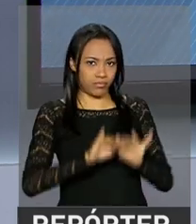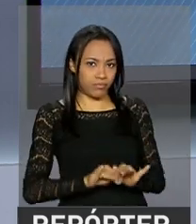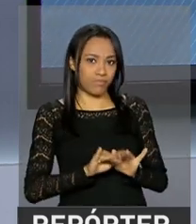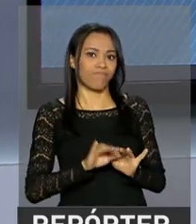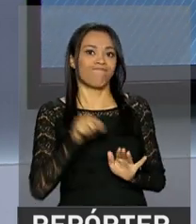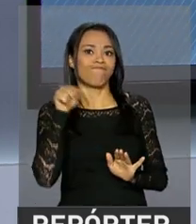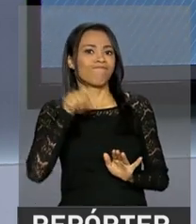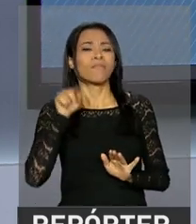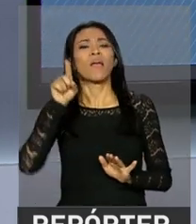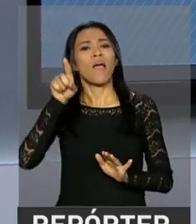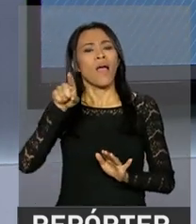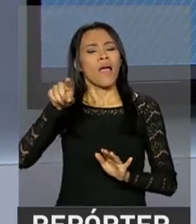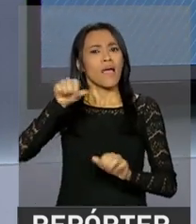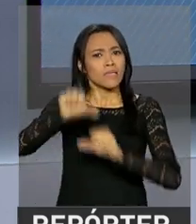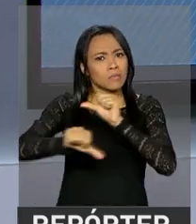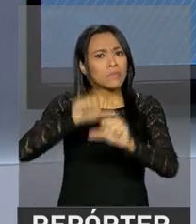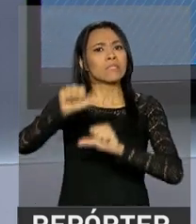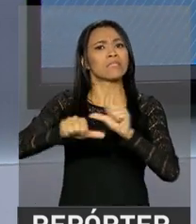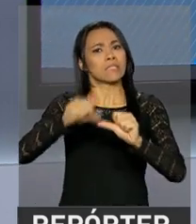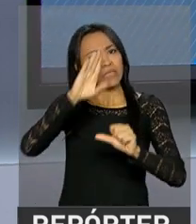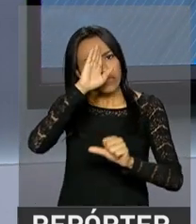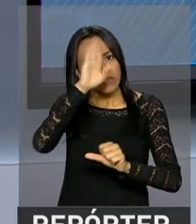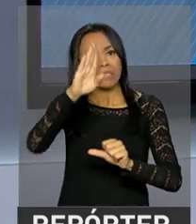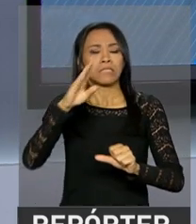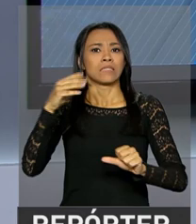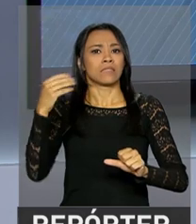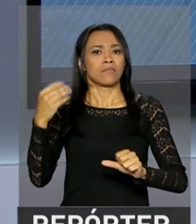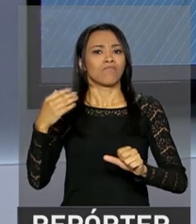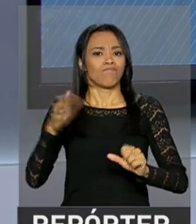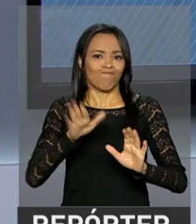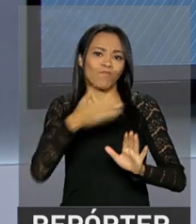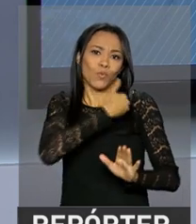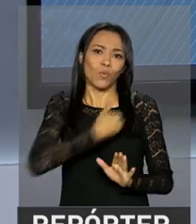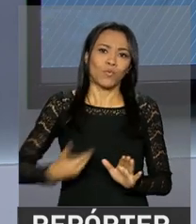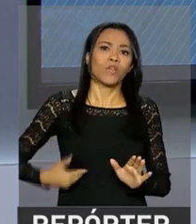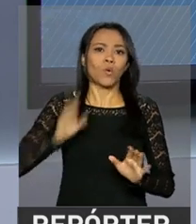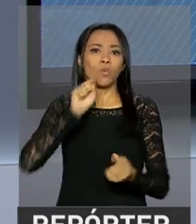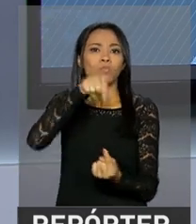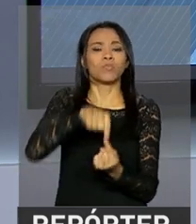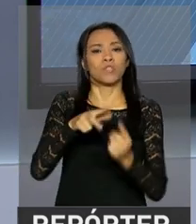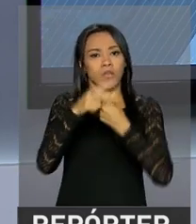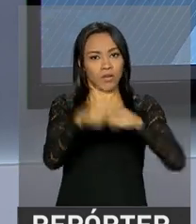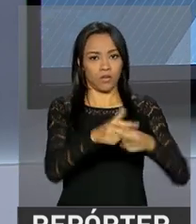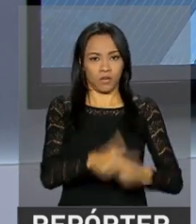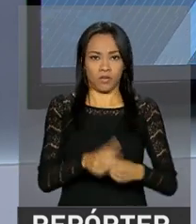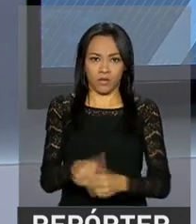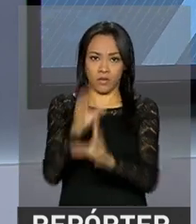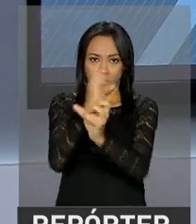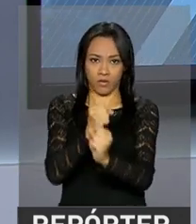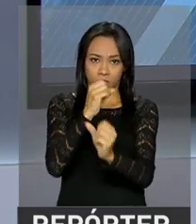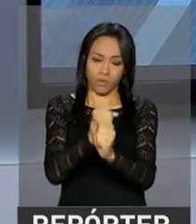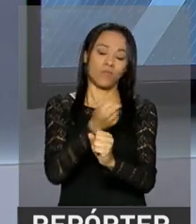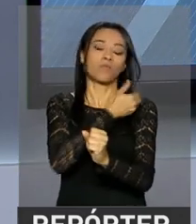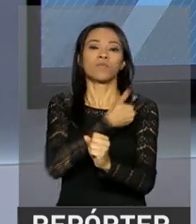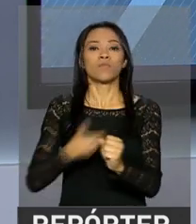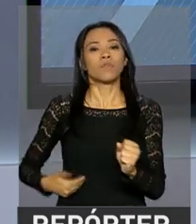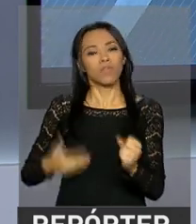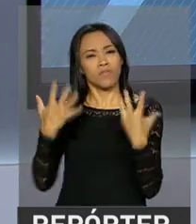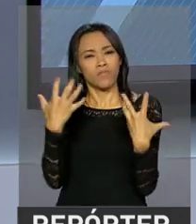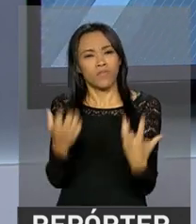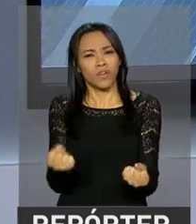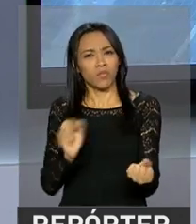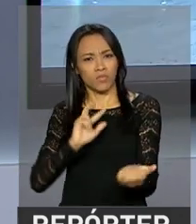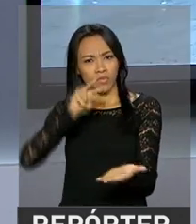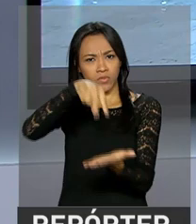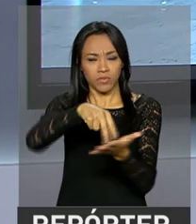reforma é considerada fundamental pelo governo para ajustar as contas públicas Vamos então ao vivo a Palácio Planalto saber os